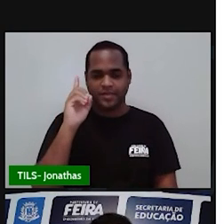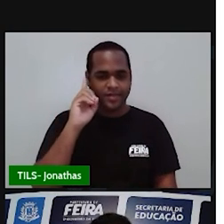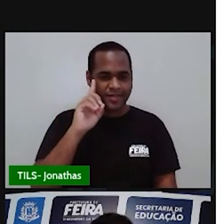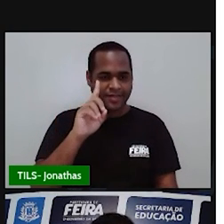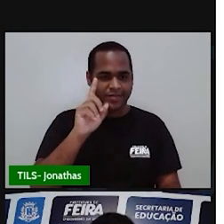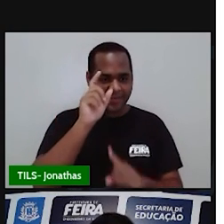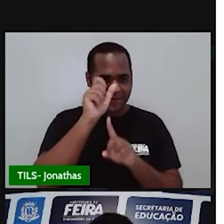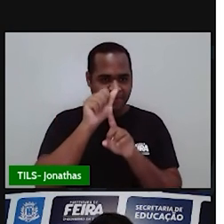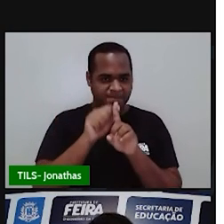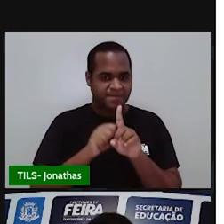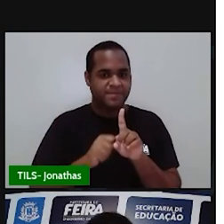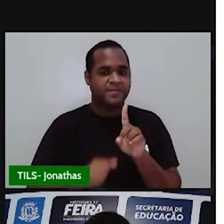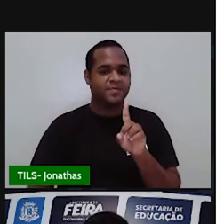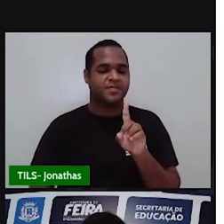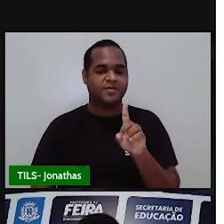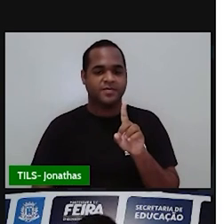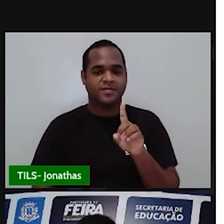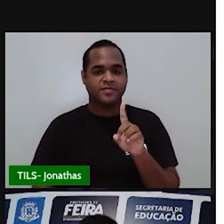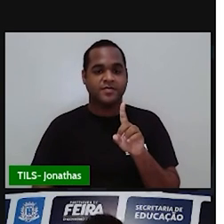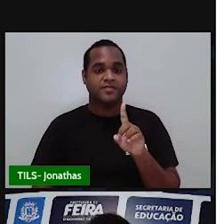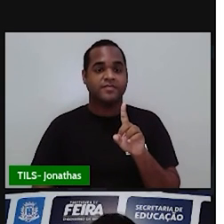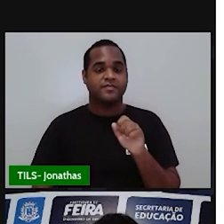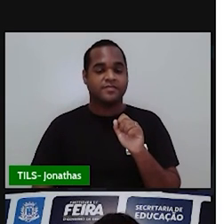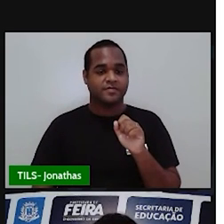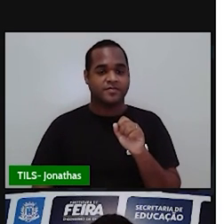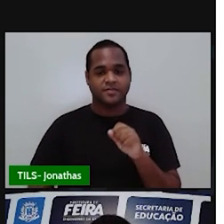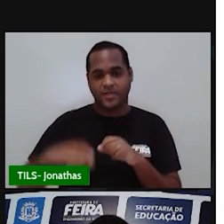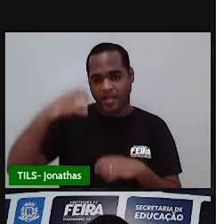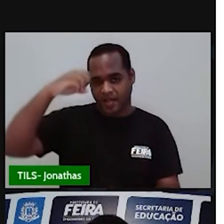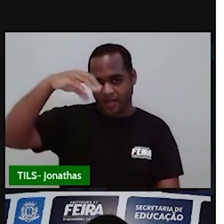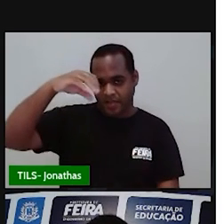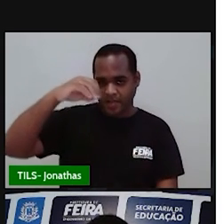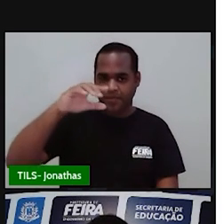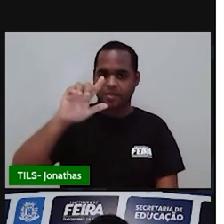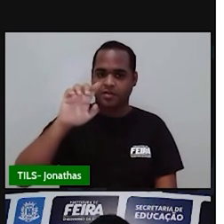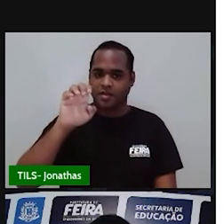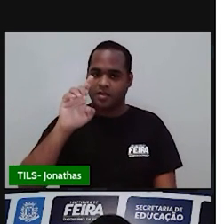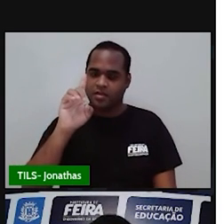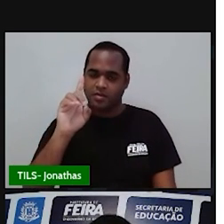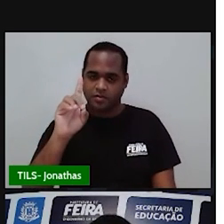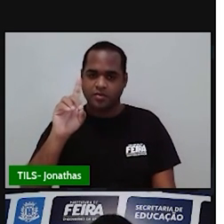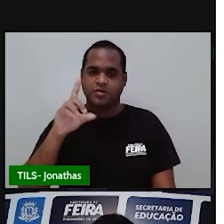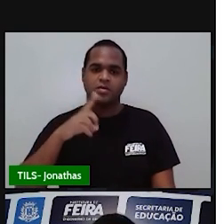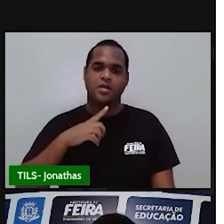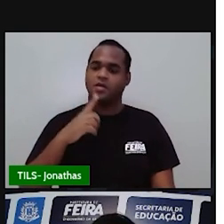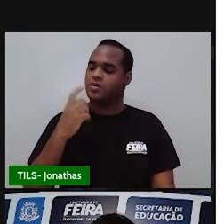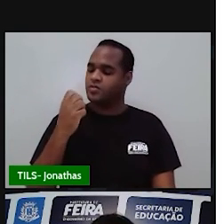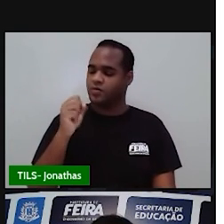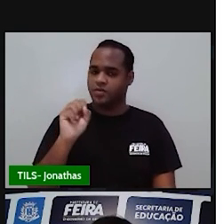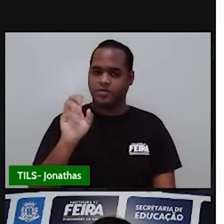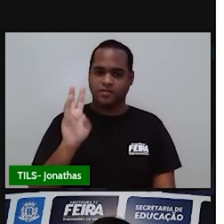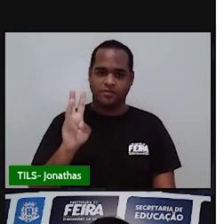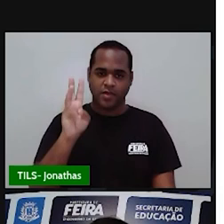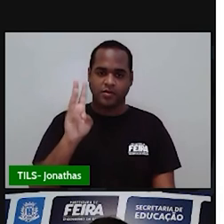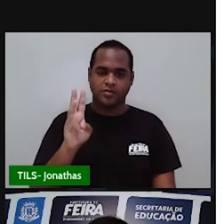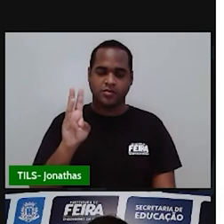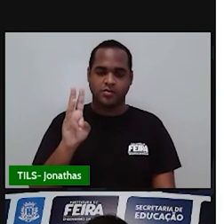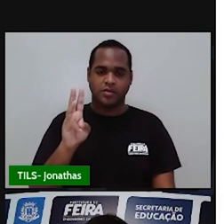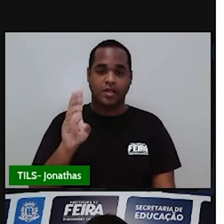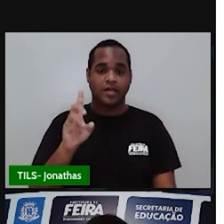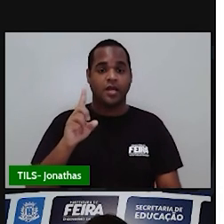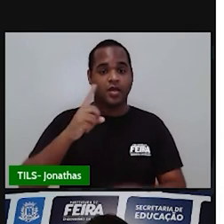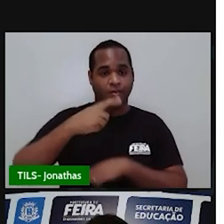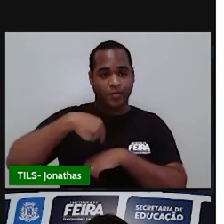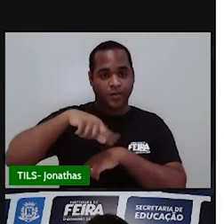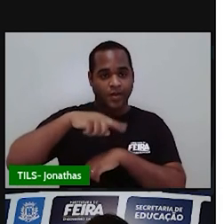mês, 30 dias. A lâmpada, cada lâmpada daquela tem uma potência de 18 watts.